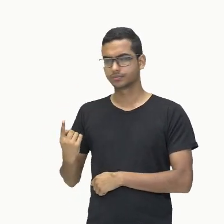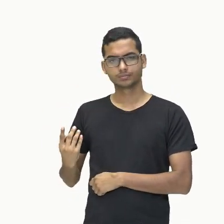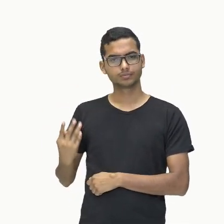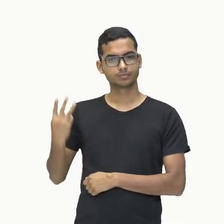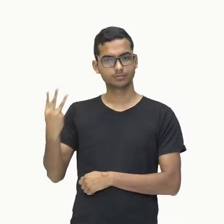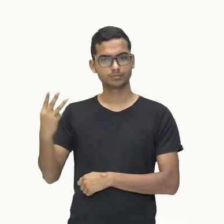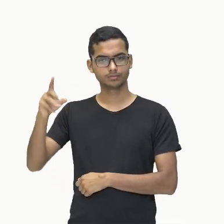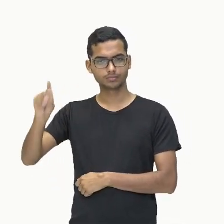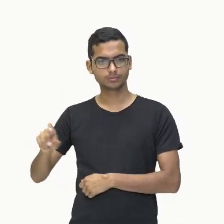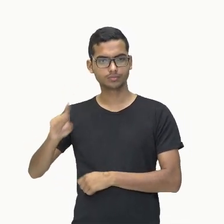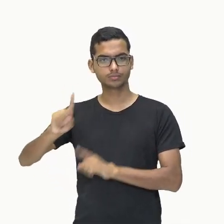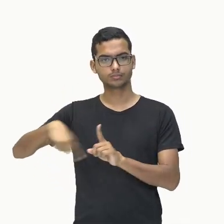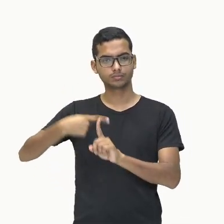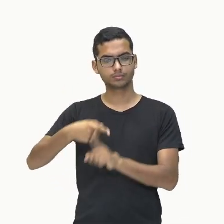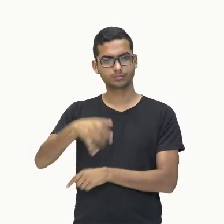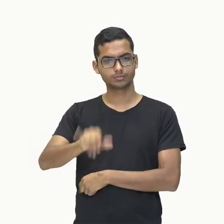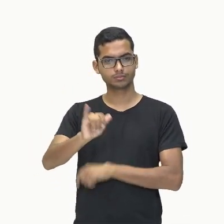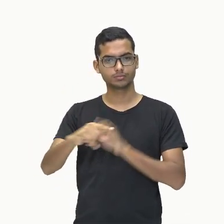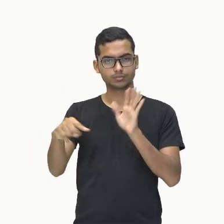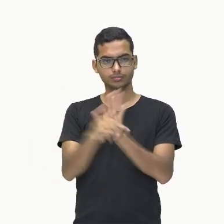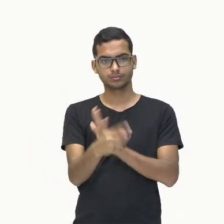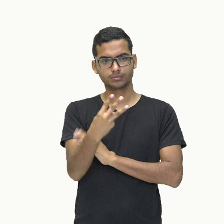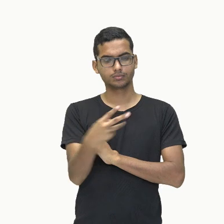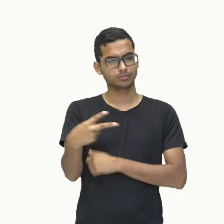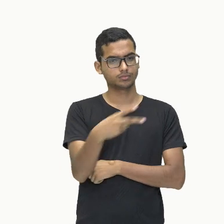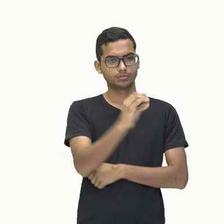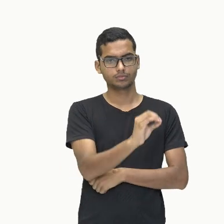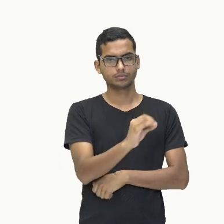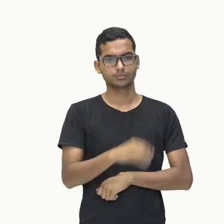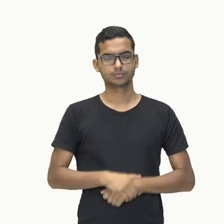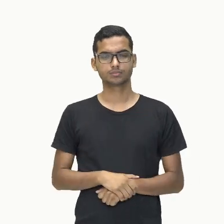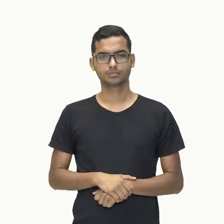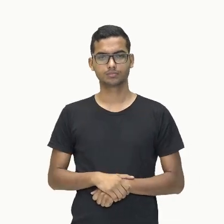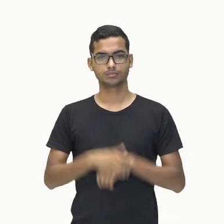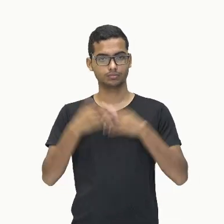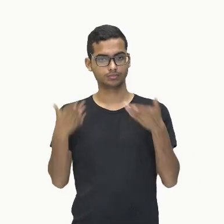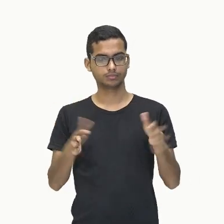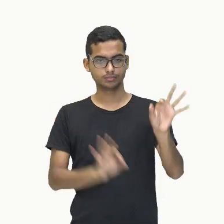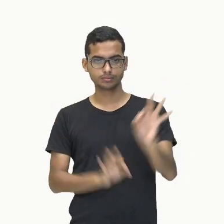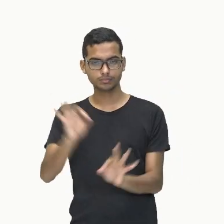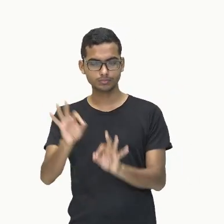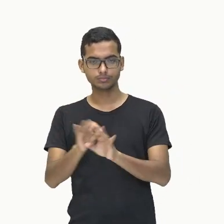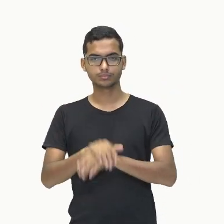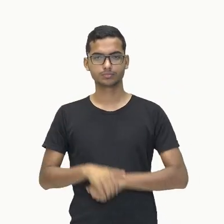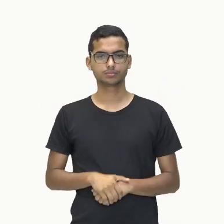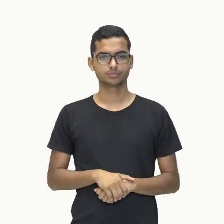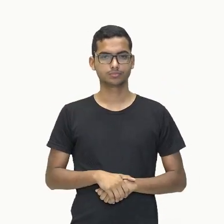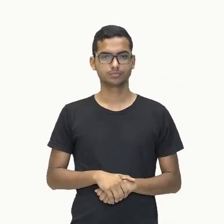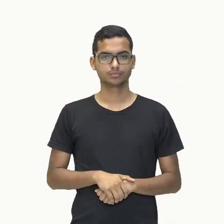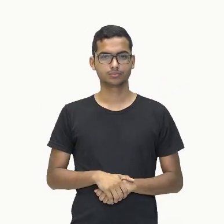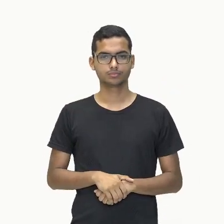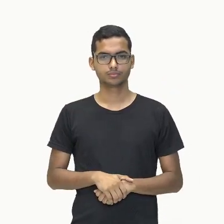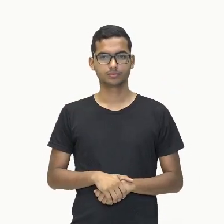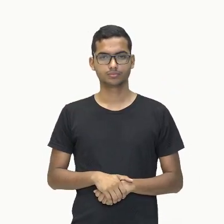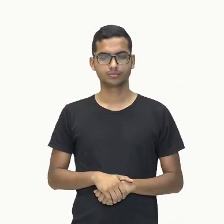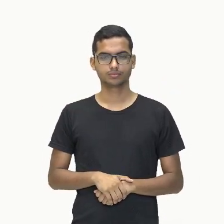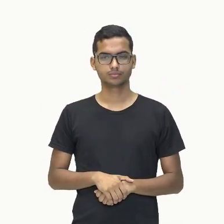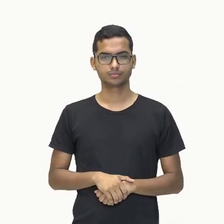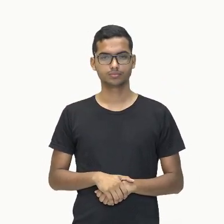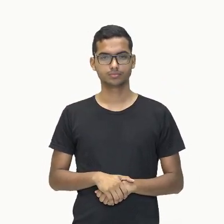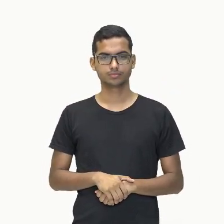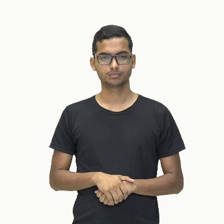y menos 3 igual a zero, né? Vocês viram que A vale 3, B vale 1 e C vale menos 3,